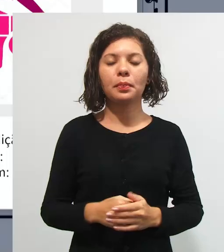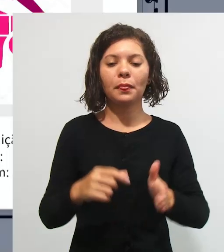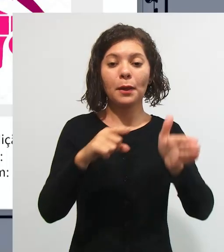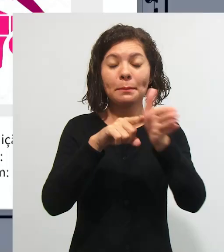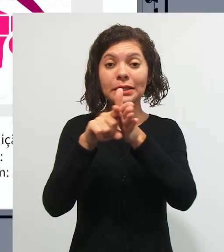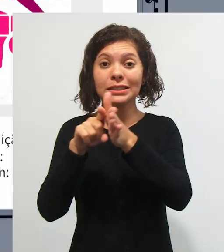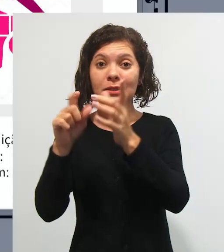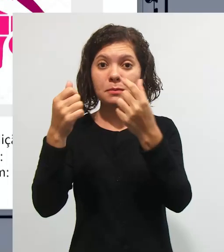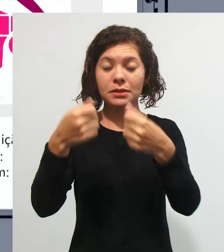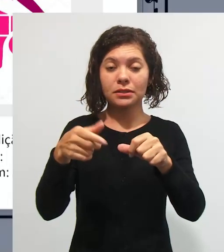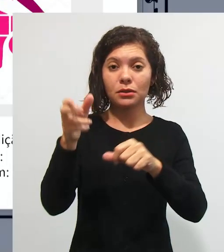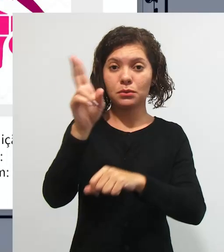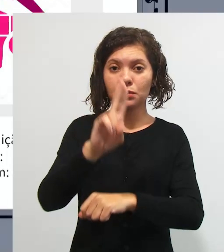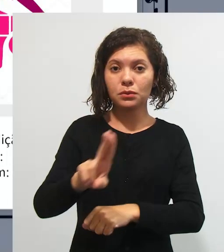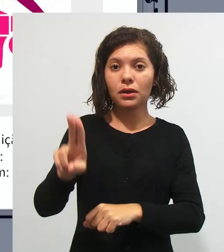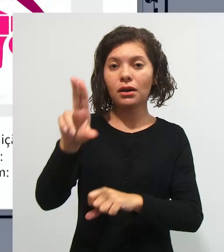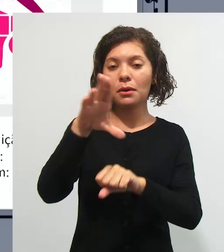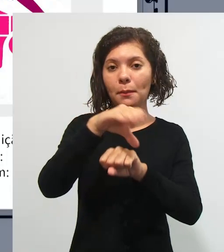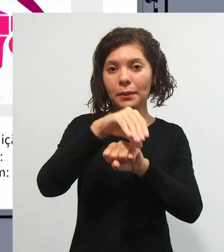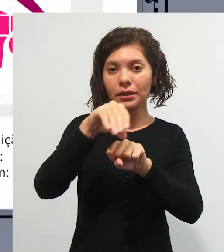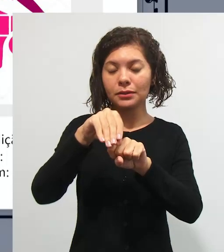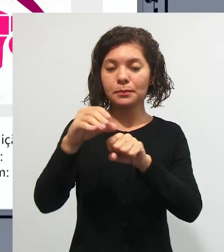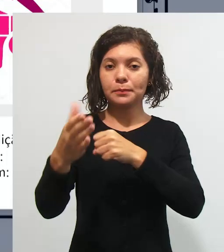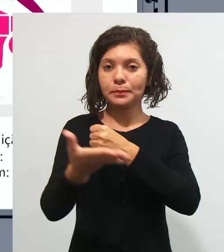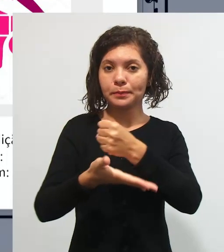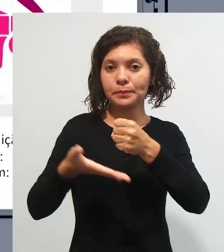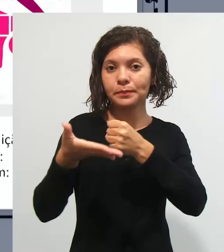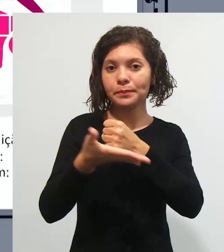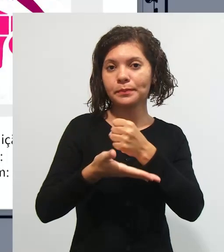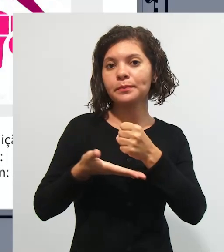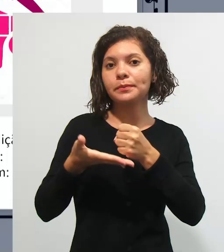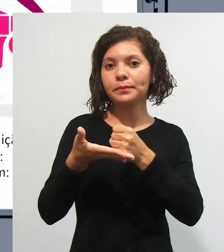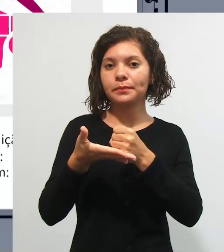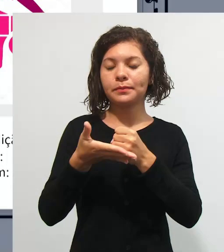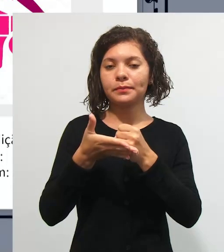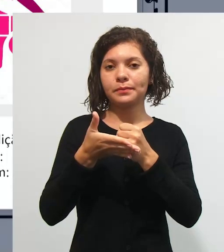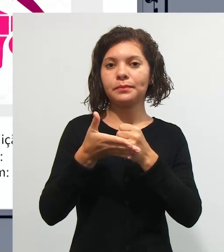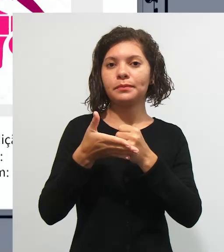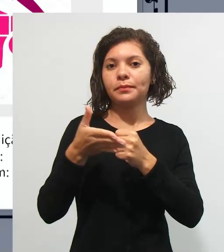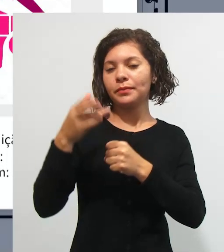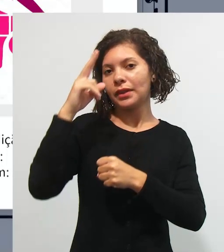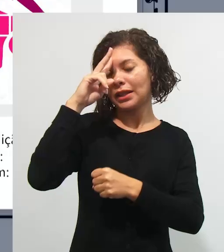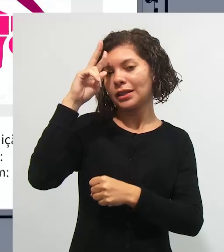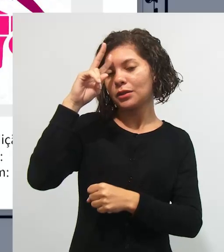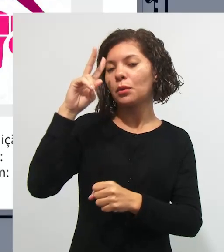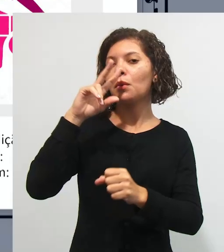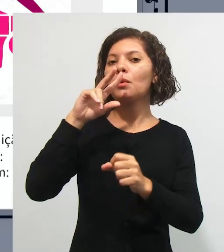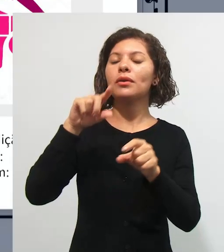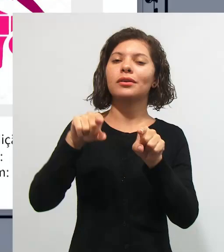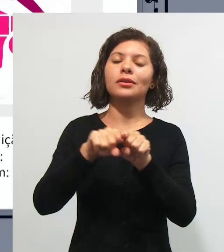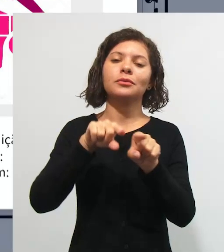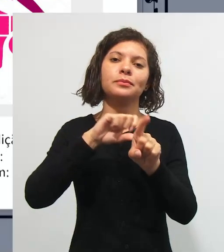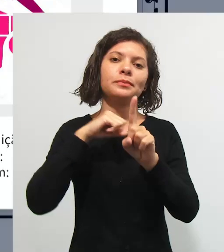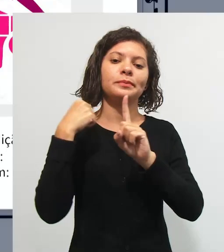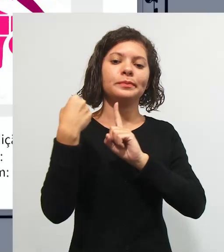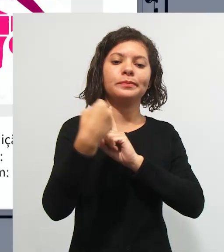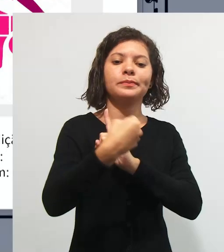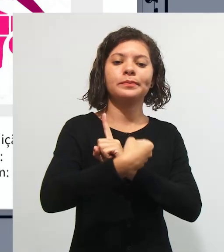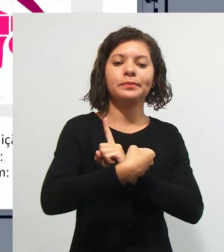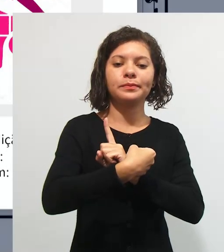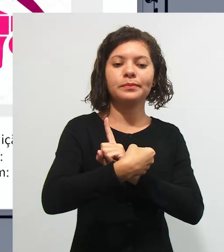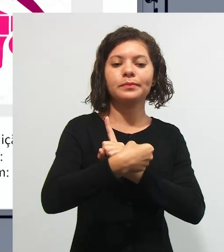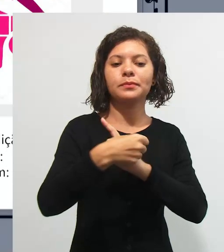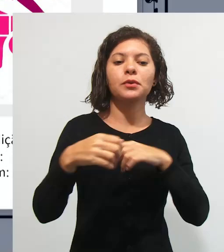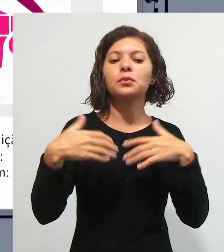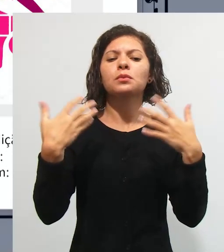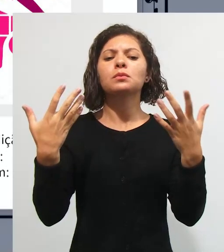como conhecimento base para ação na história e na sociedade. Quais são os impactos que a